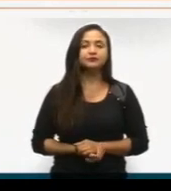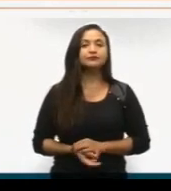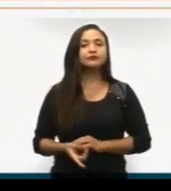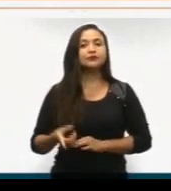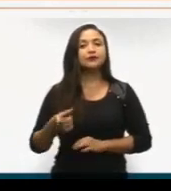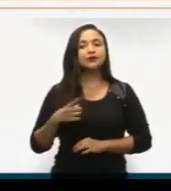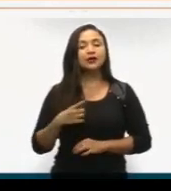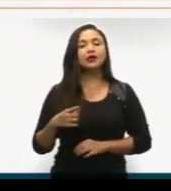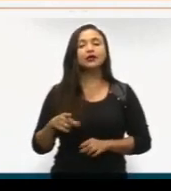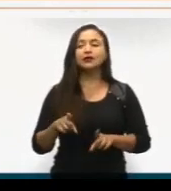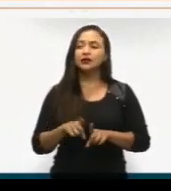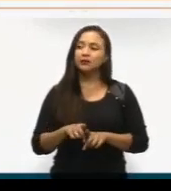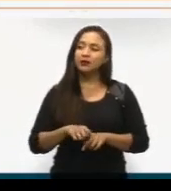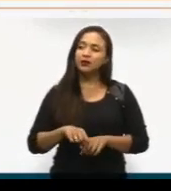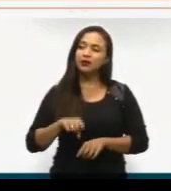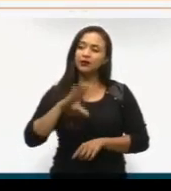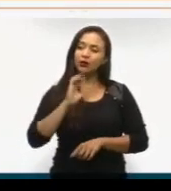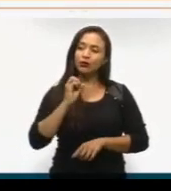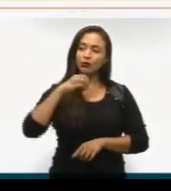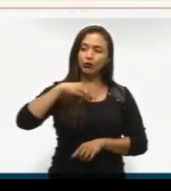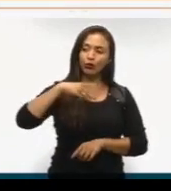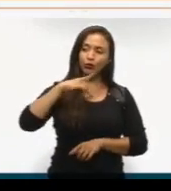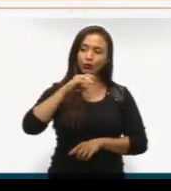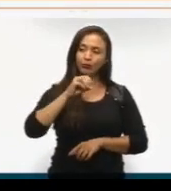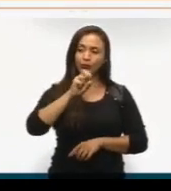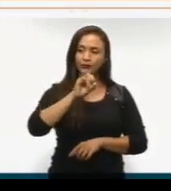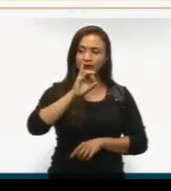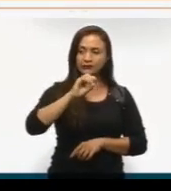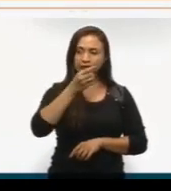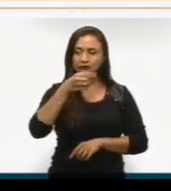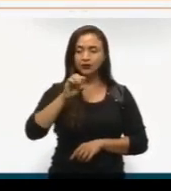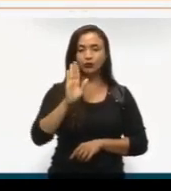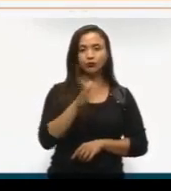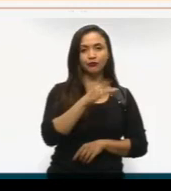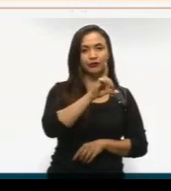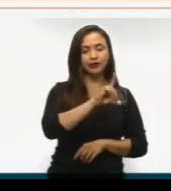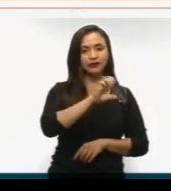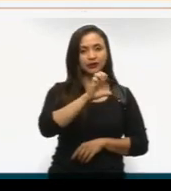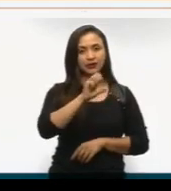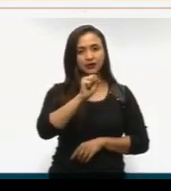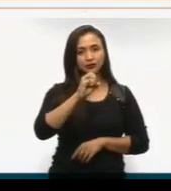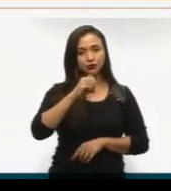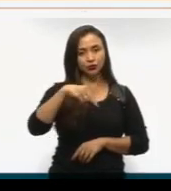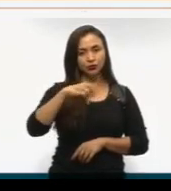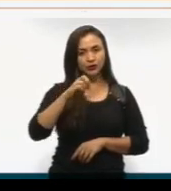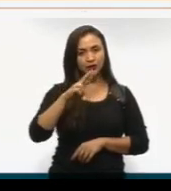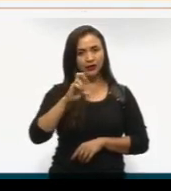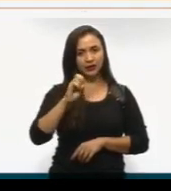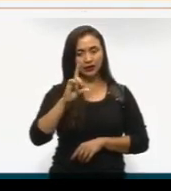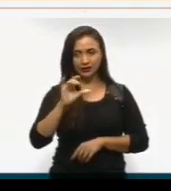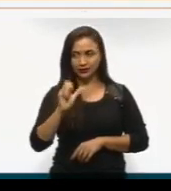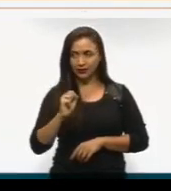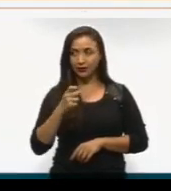Composição desonerado. Então, se você observar, eu tenho ela, a mesma janela,